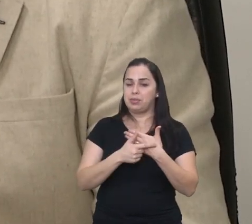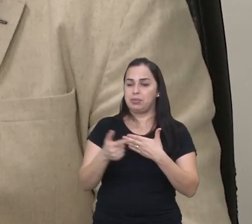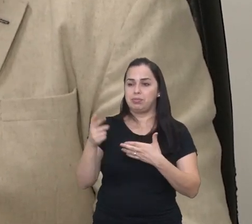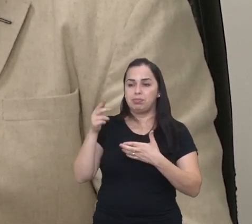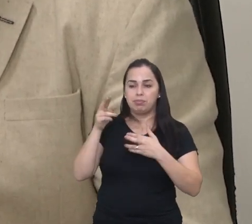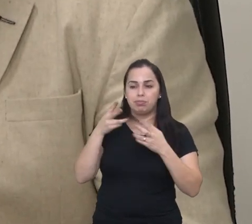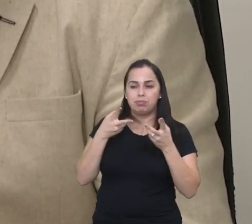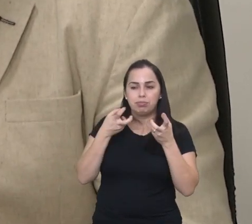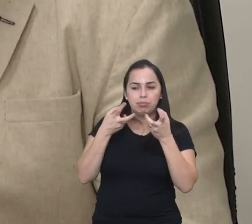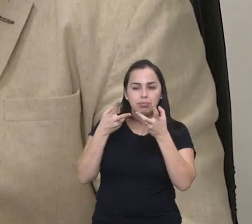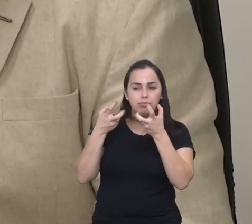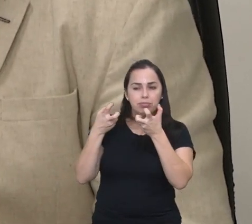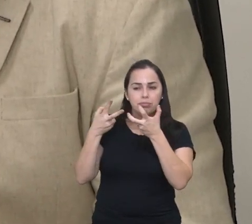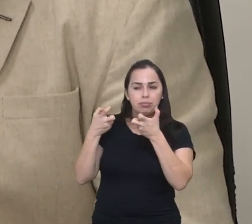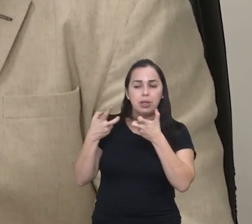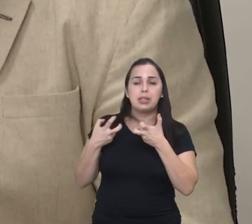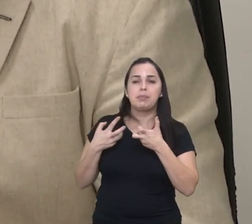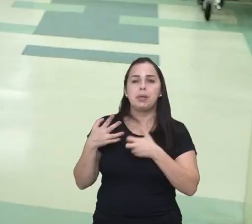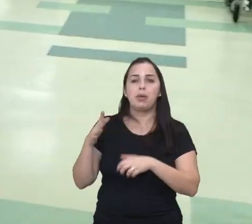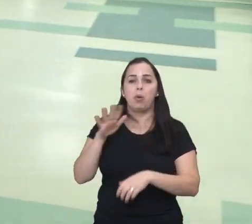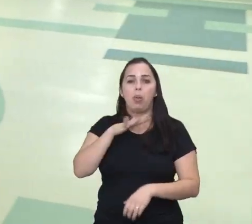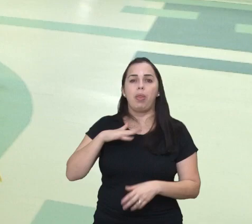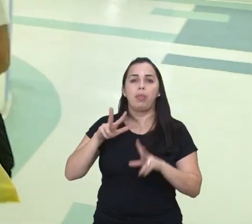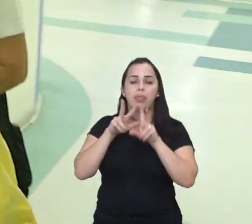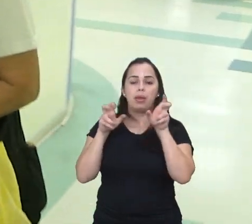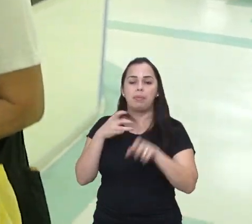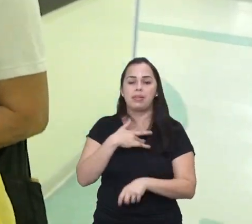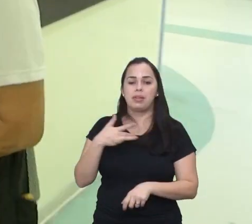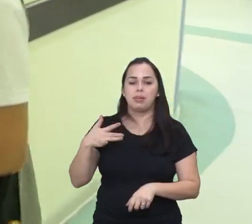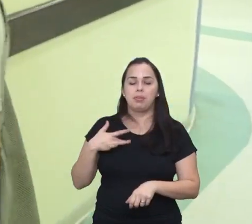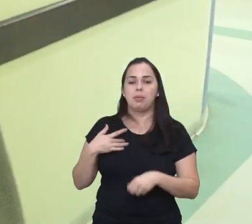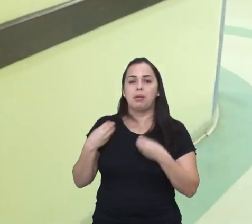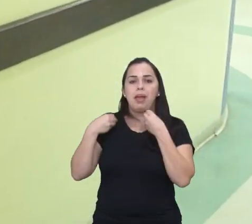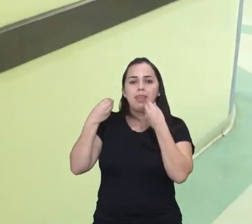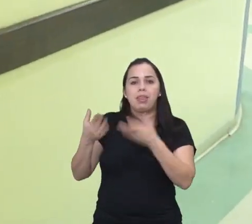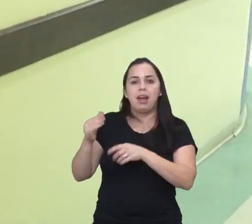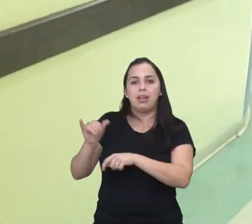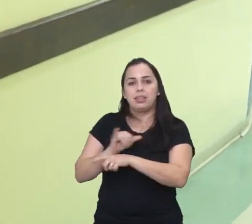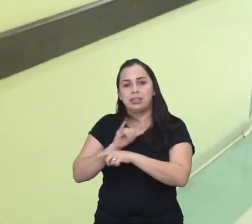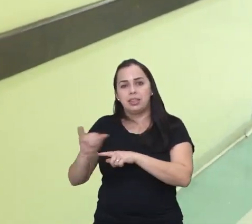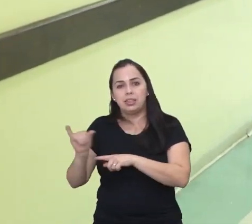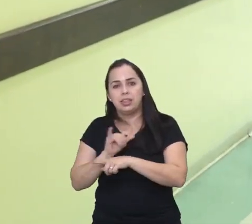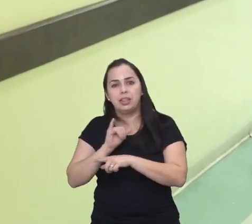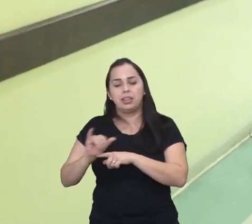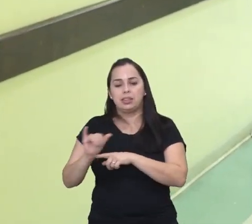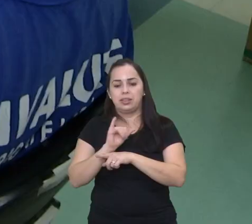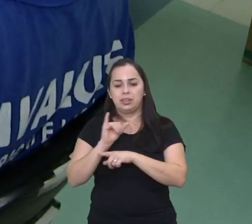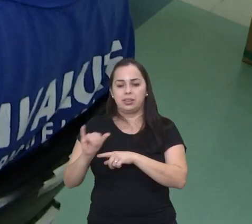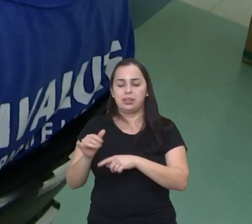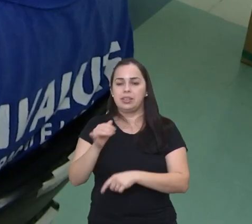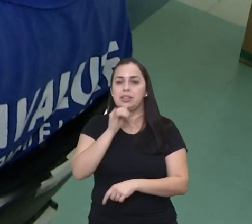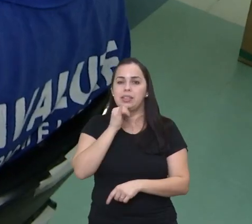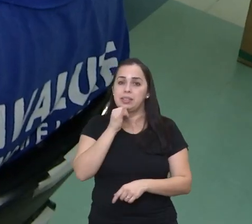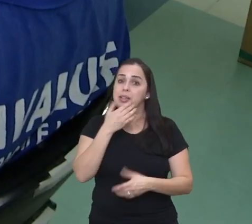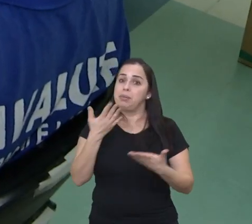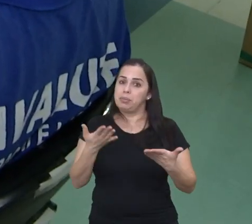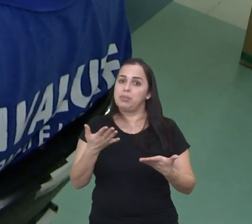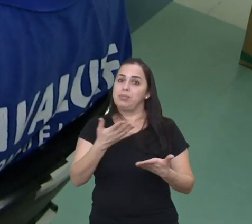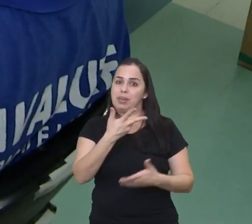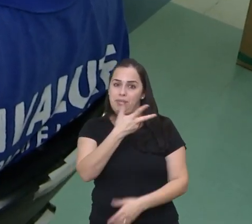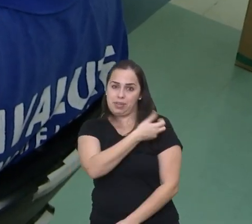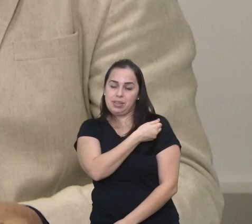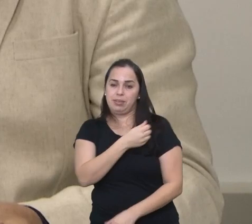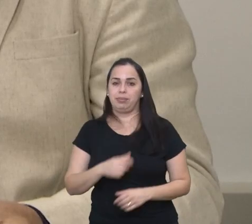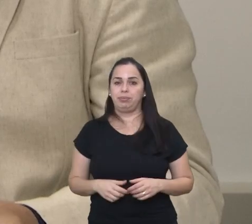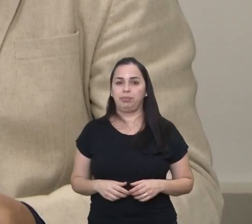estar atento à situação da saúde na cidade para propor alternativas que garantam acesso a serviços básicos, a exemplo da